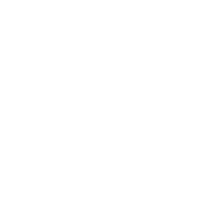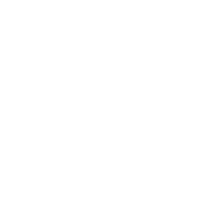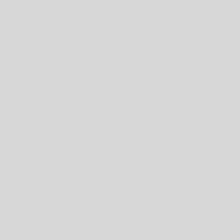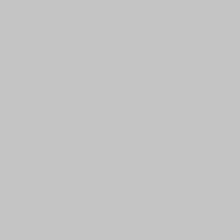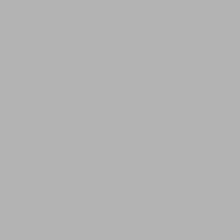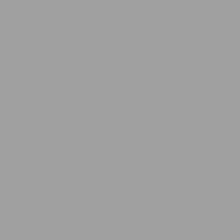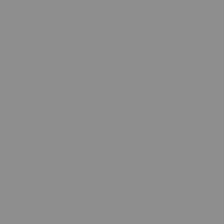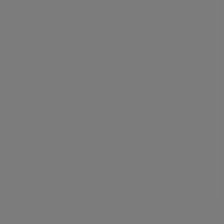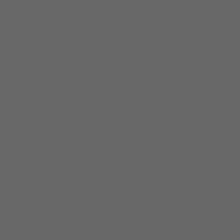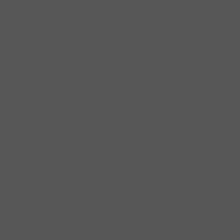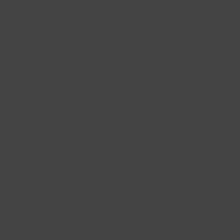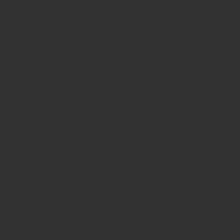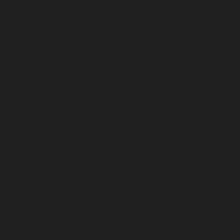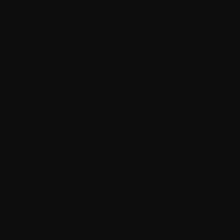e